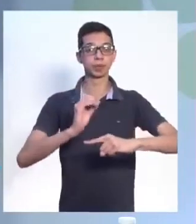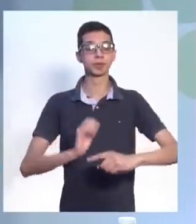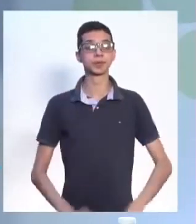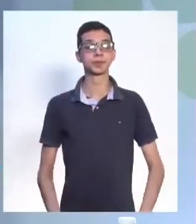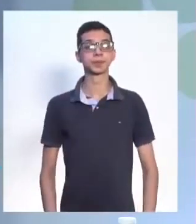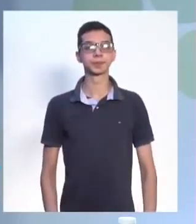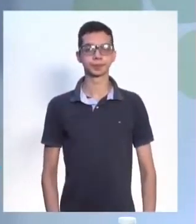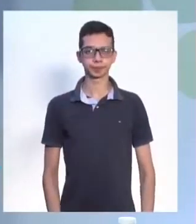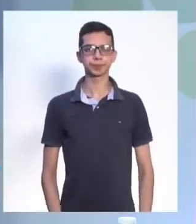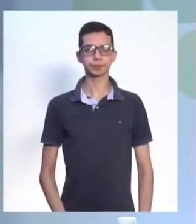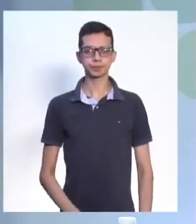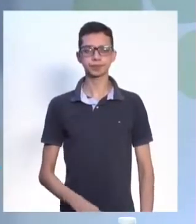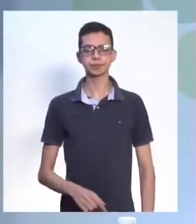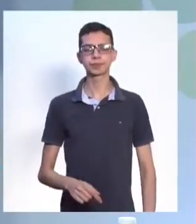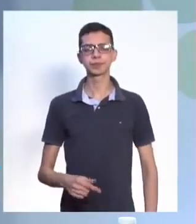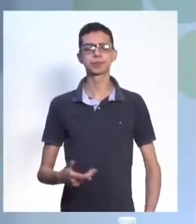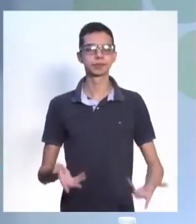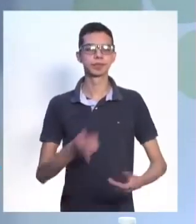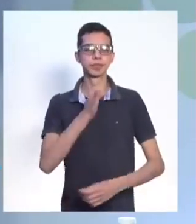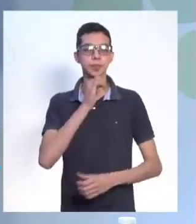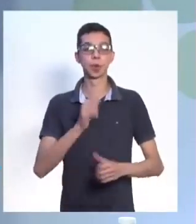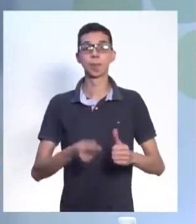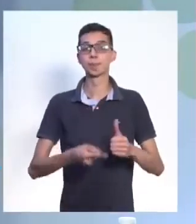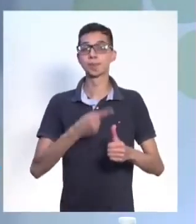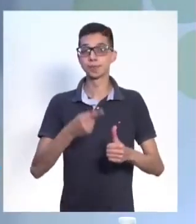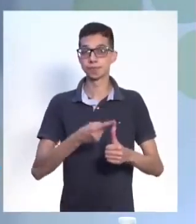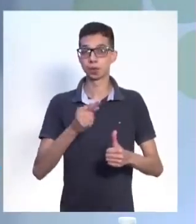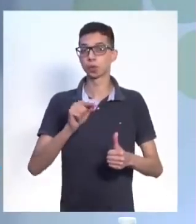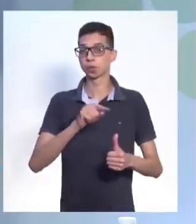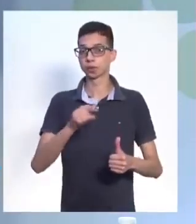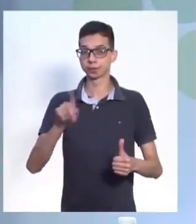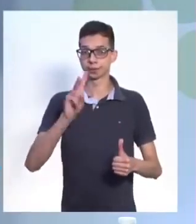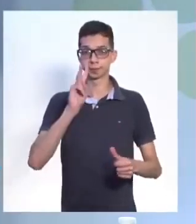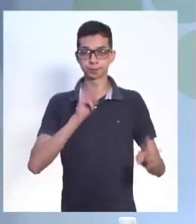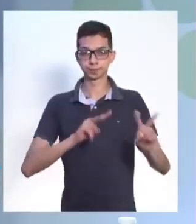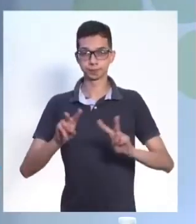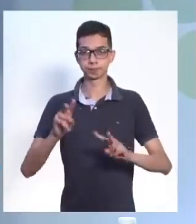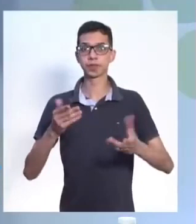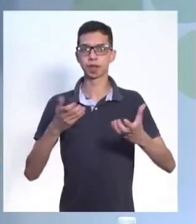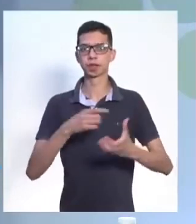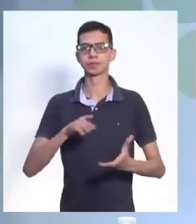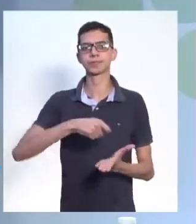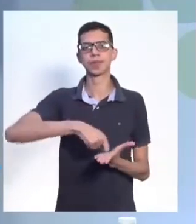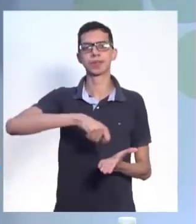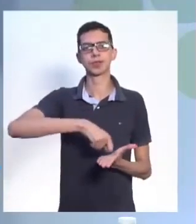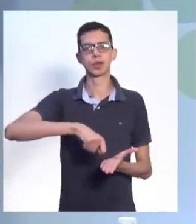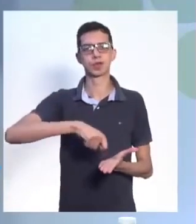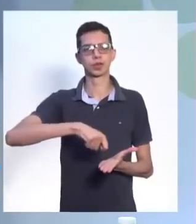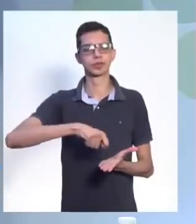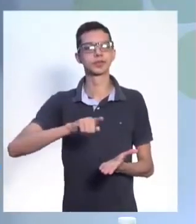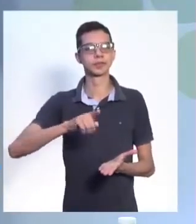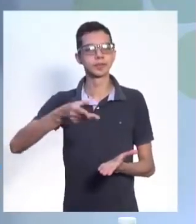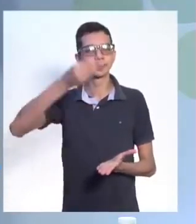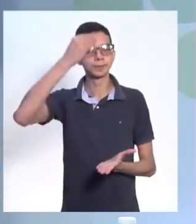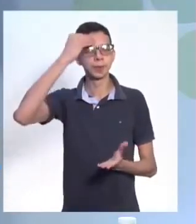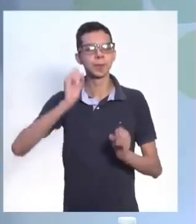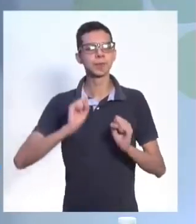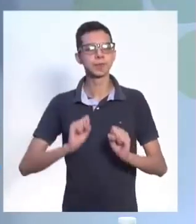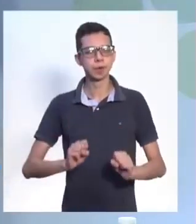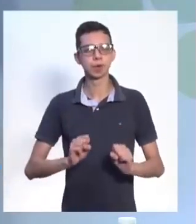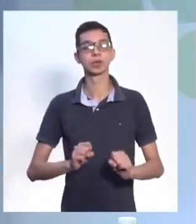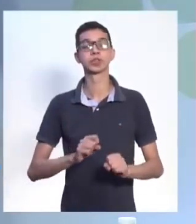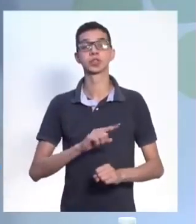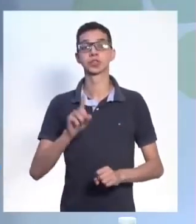alguns aspectos. Então, o primeiro deles aí é o que eu quero que vocês anotem. Deixem anotado lá, coloca sempre